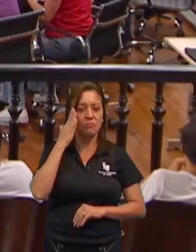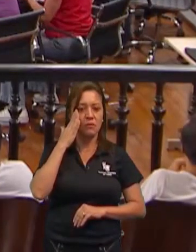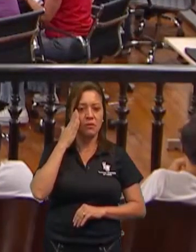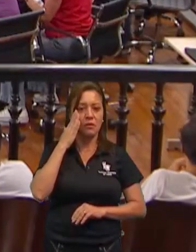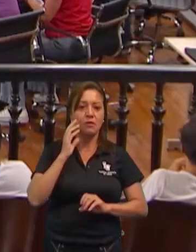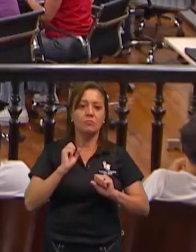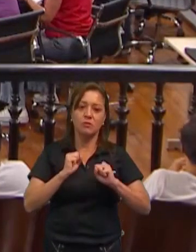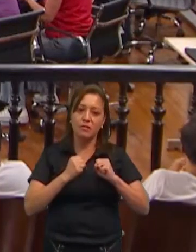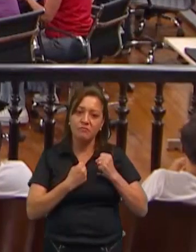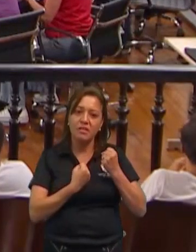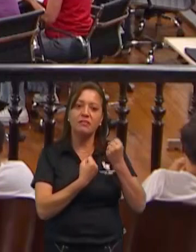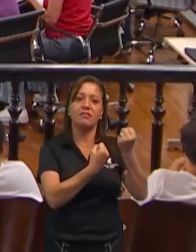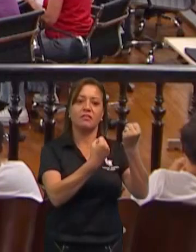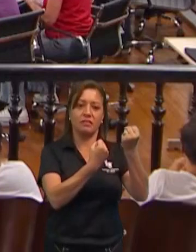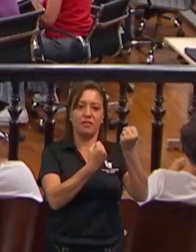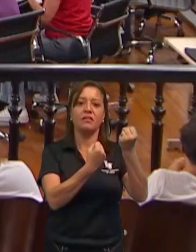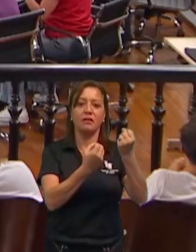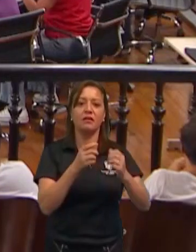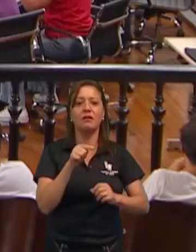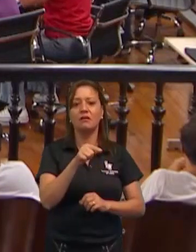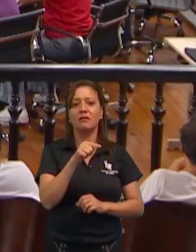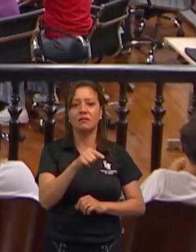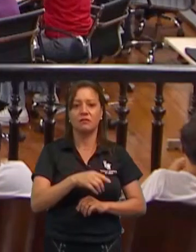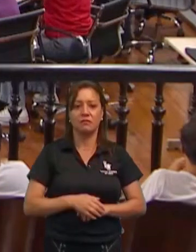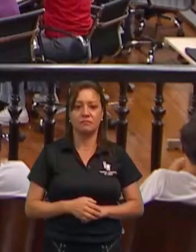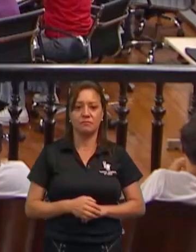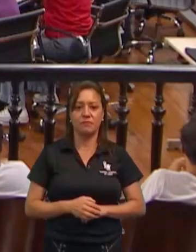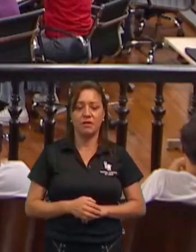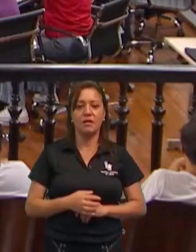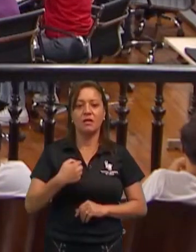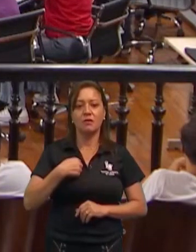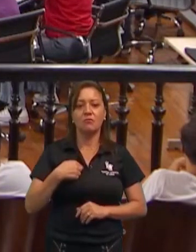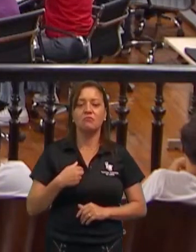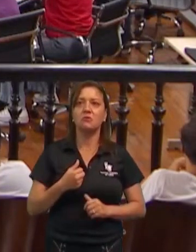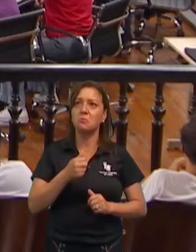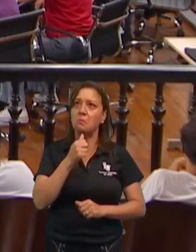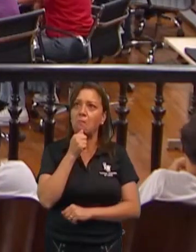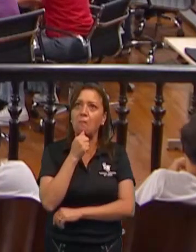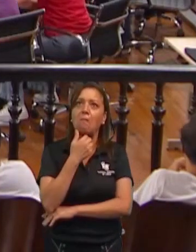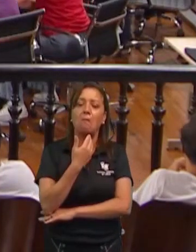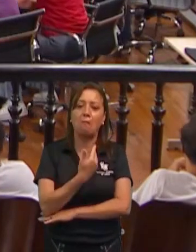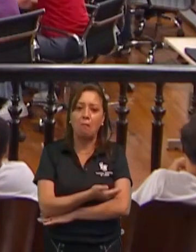defender o indefinido. Olha, eu fico abismado.